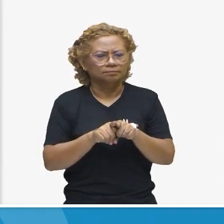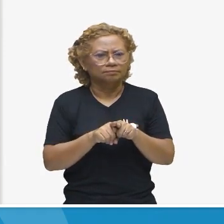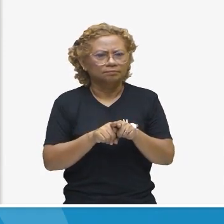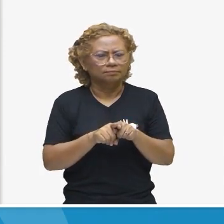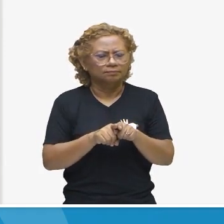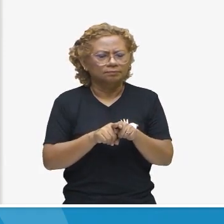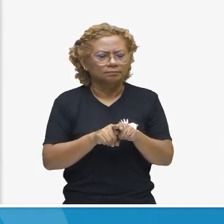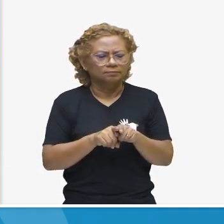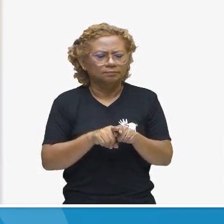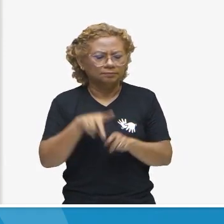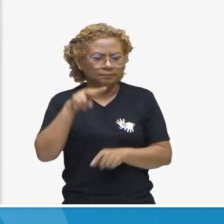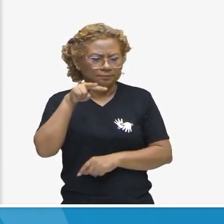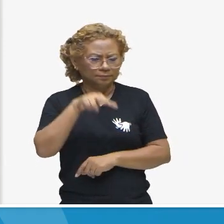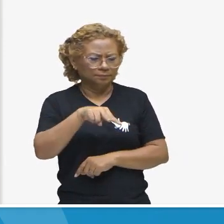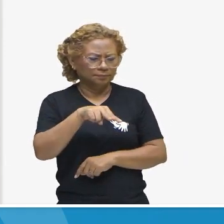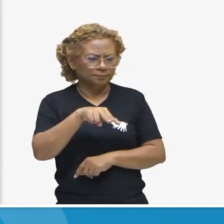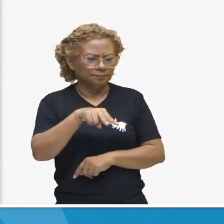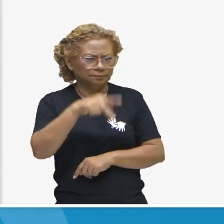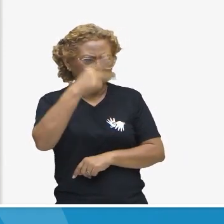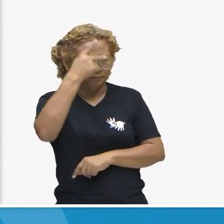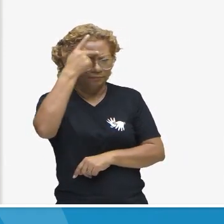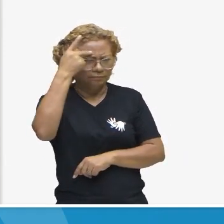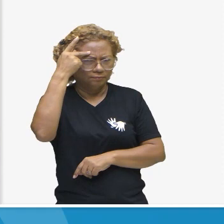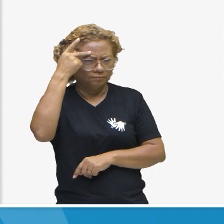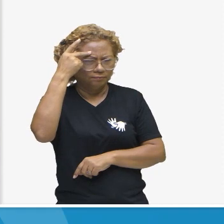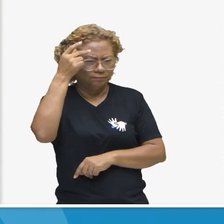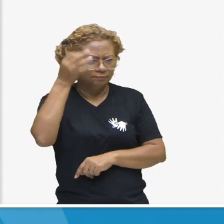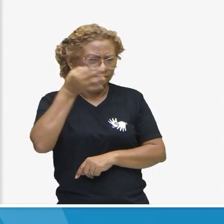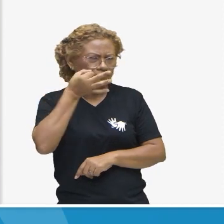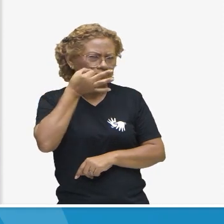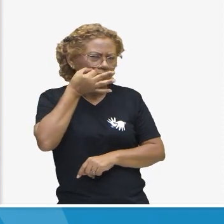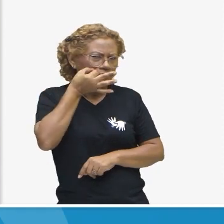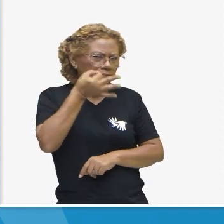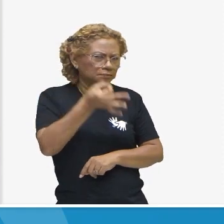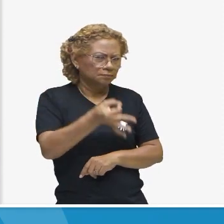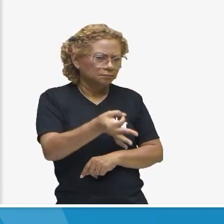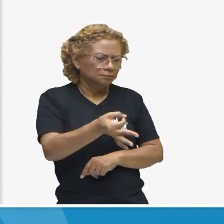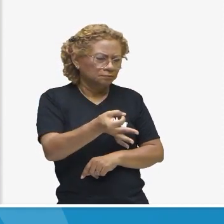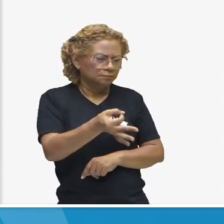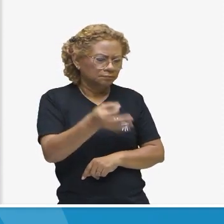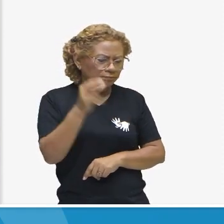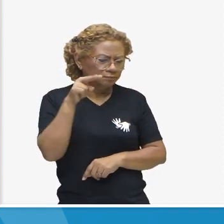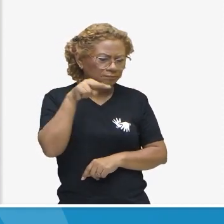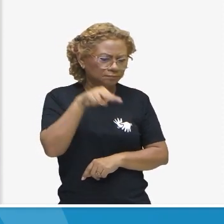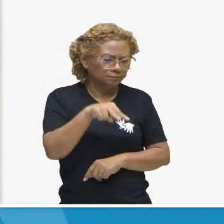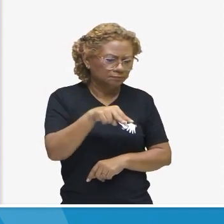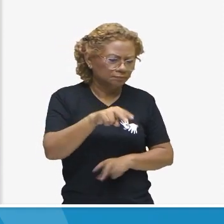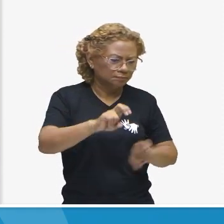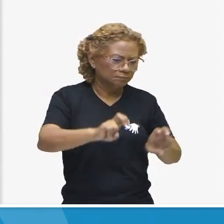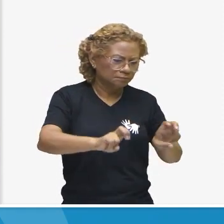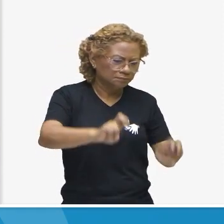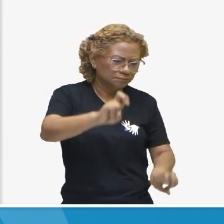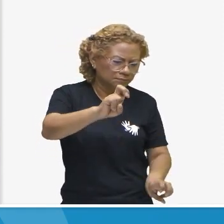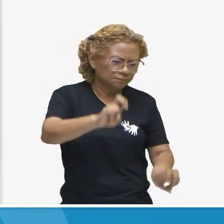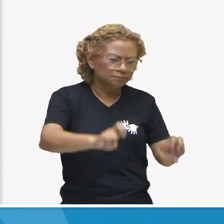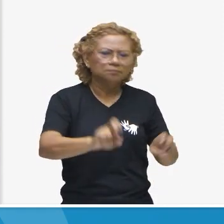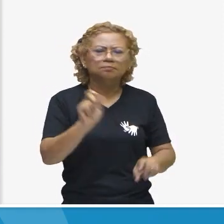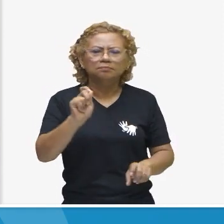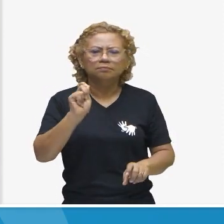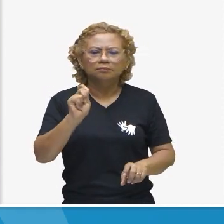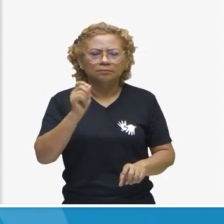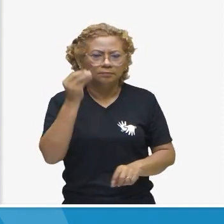estiver fazendo essa observação de cima para baixo, na verdade, ela vai estar vendo, olha